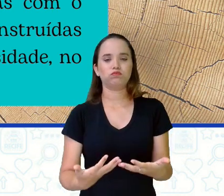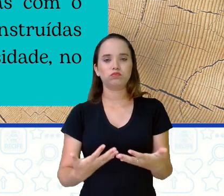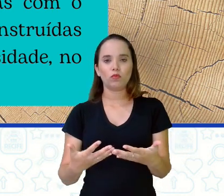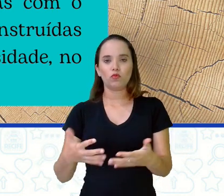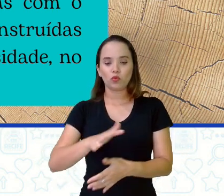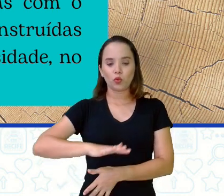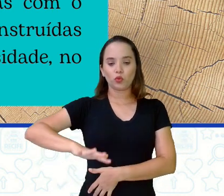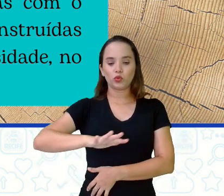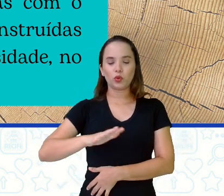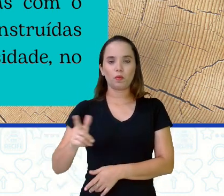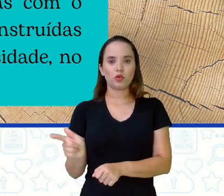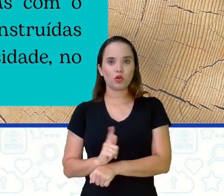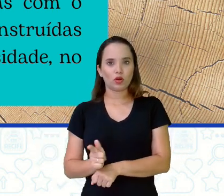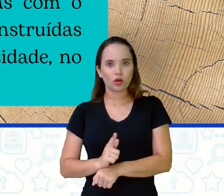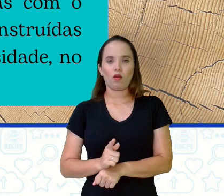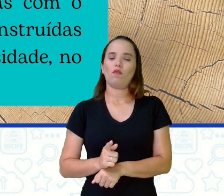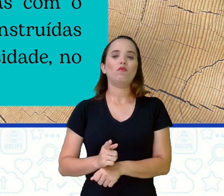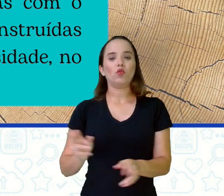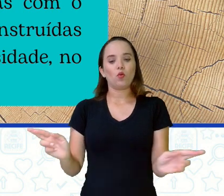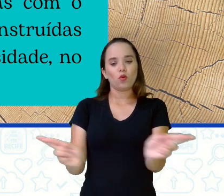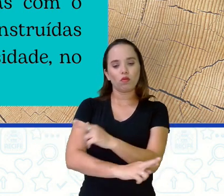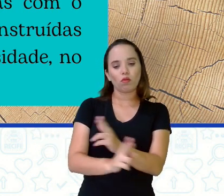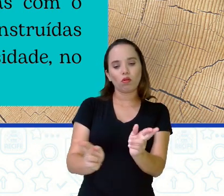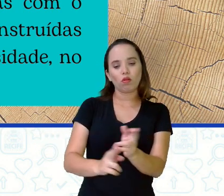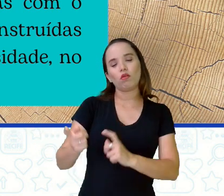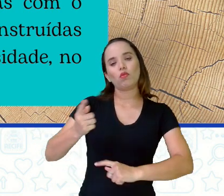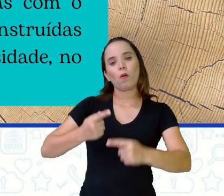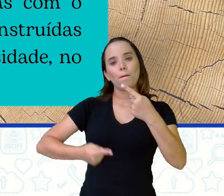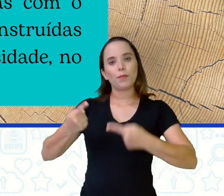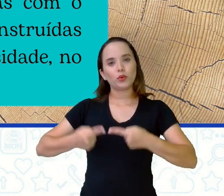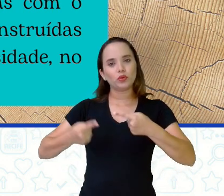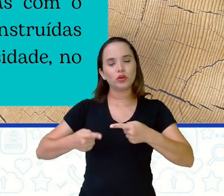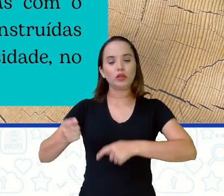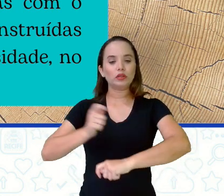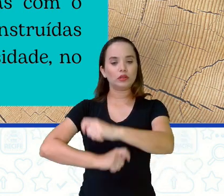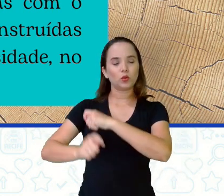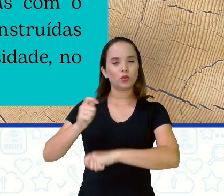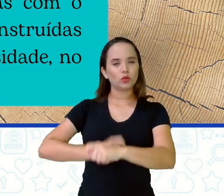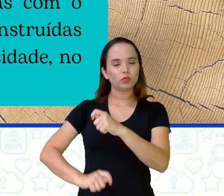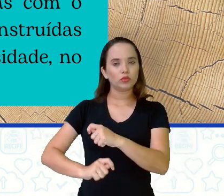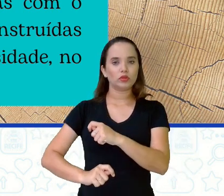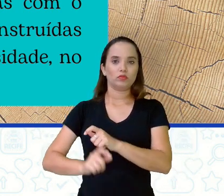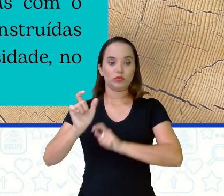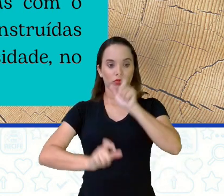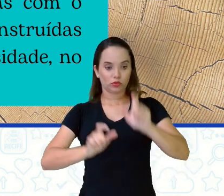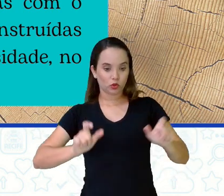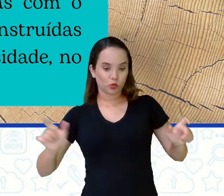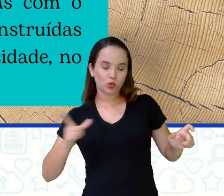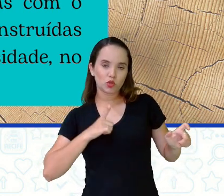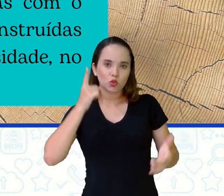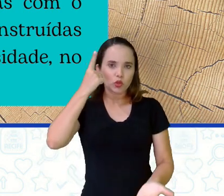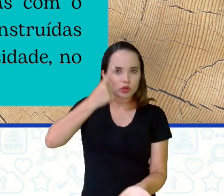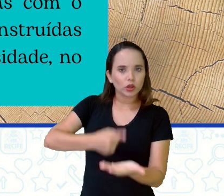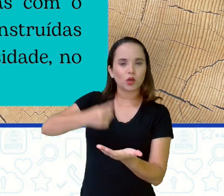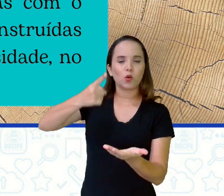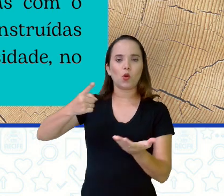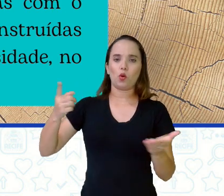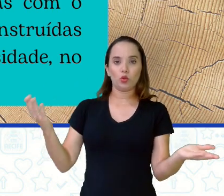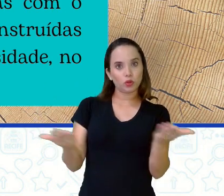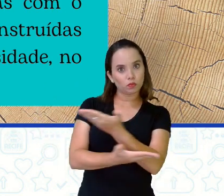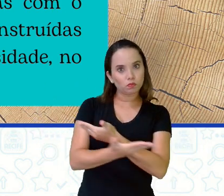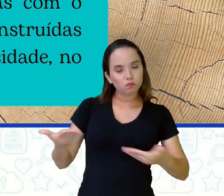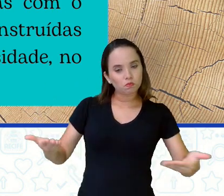feixe de relações sociais, políticas e econômicas, que as pessoas estabelecem entre si e delas